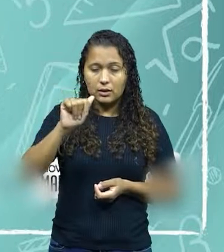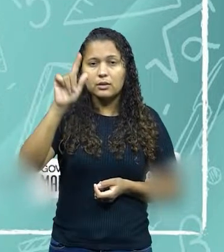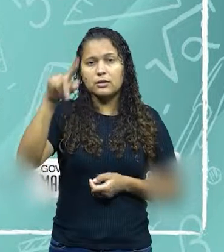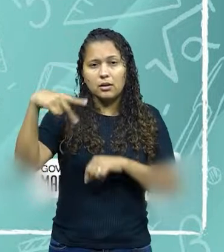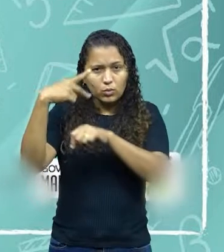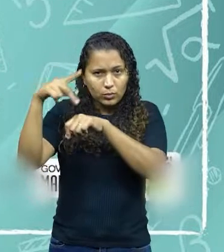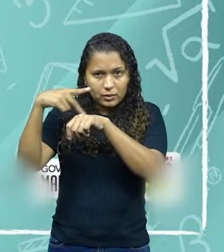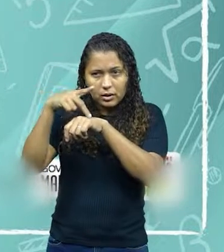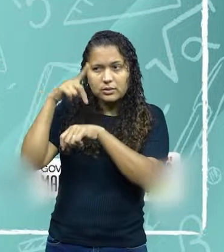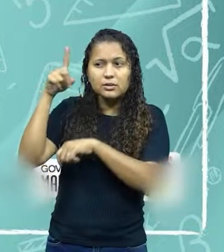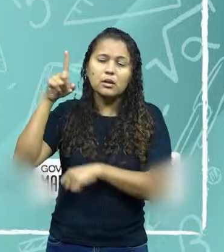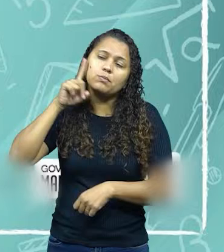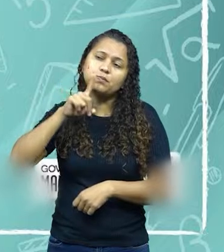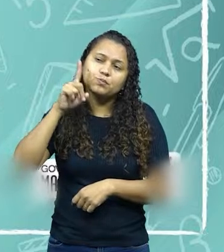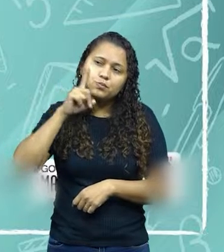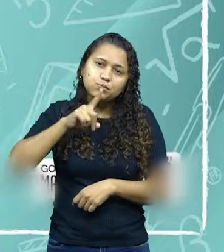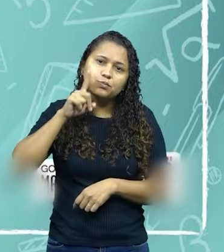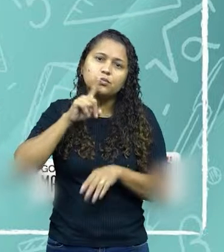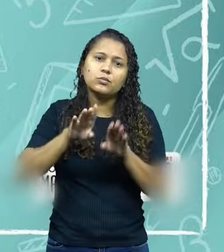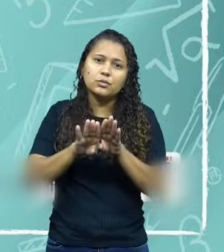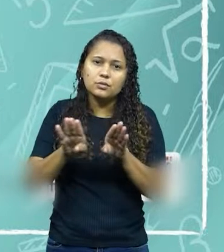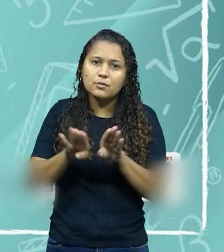países como Inglaterra e Estados Unidos.